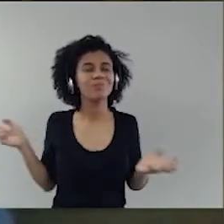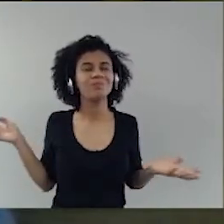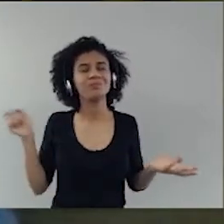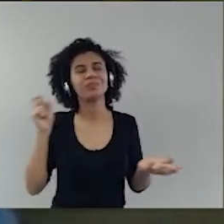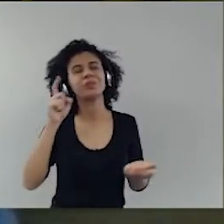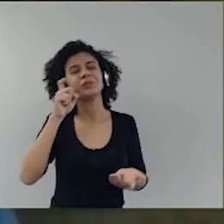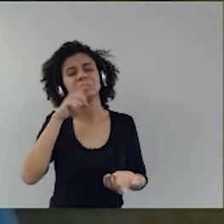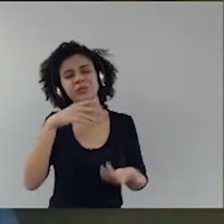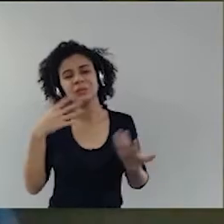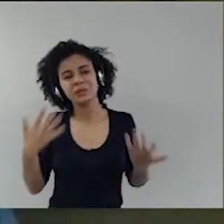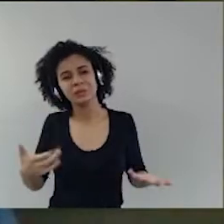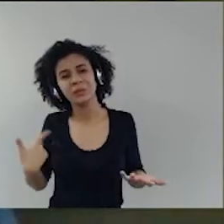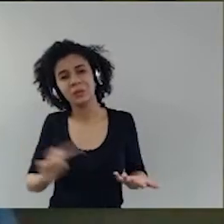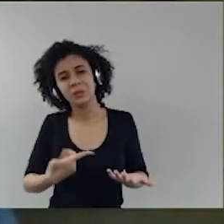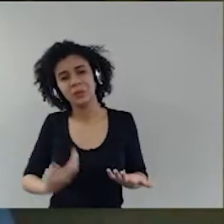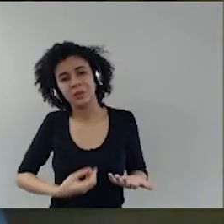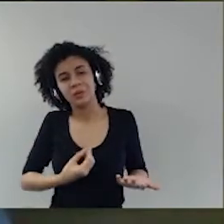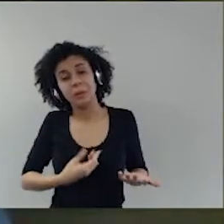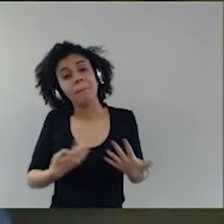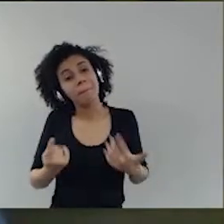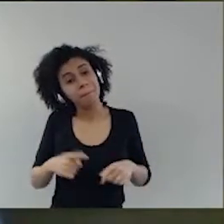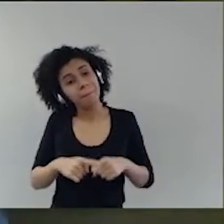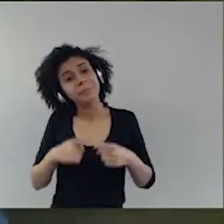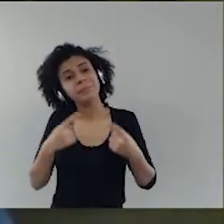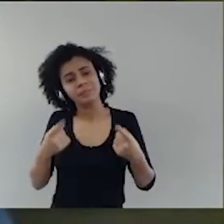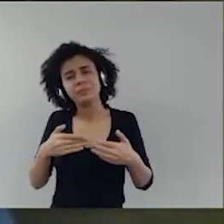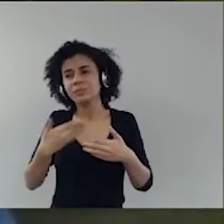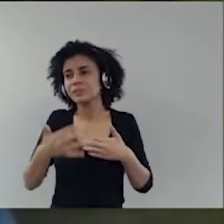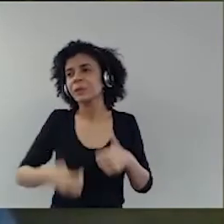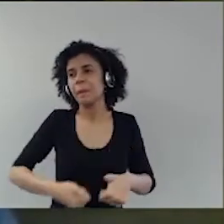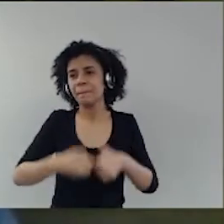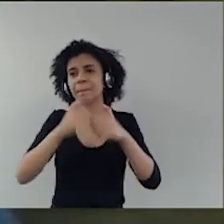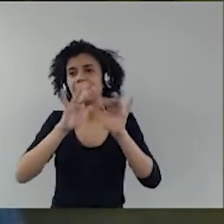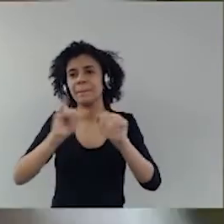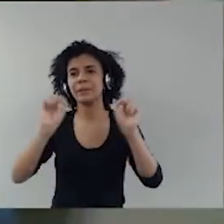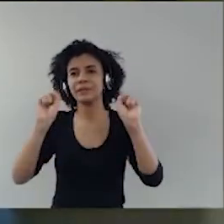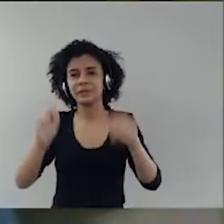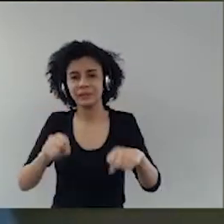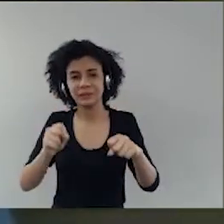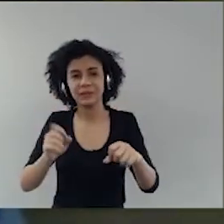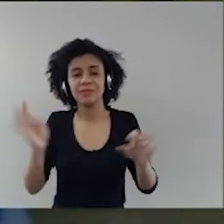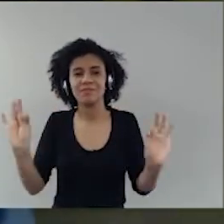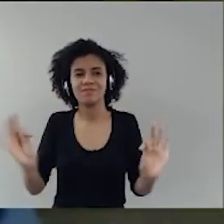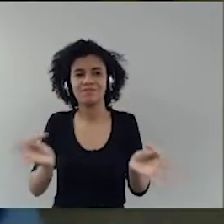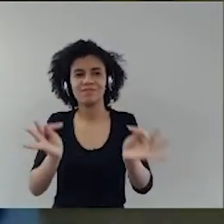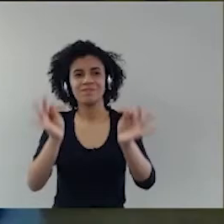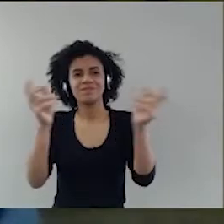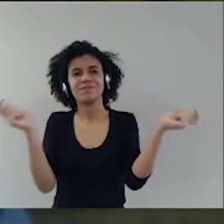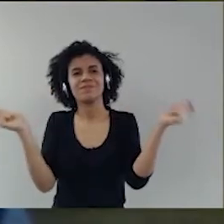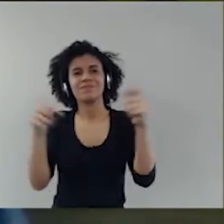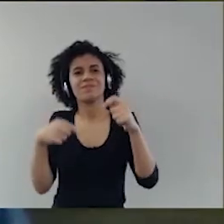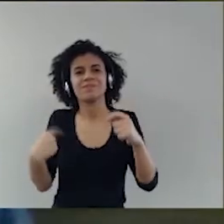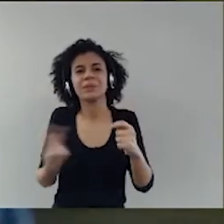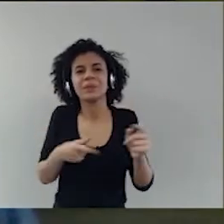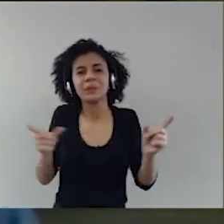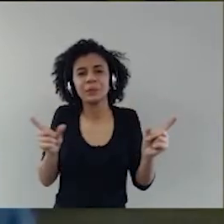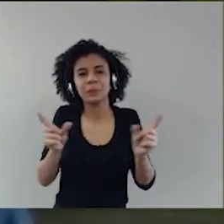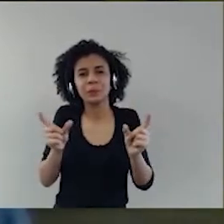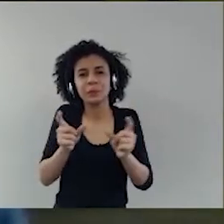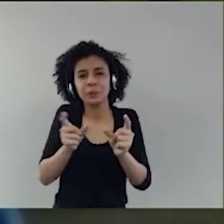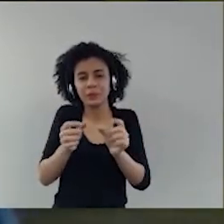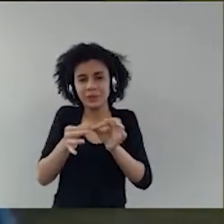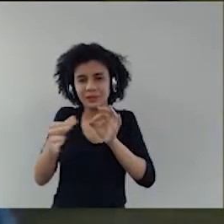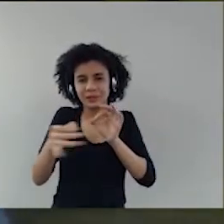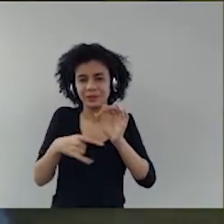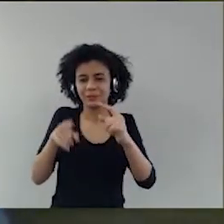difícil como esse que nós estamos passando, mas que vai passar, e essas tecnologias nos permitem diminuir essas